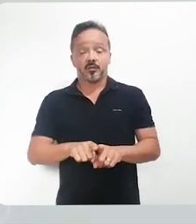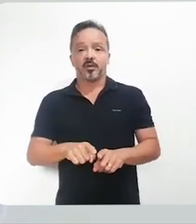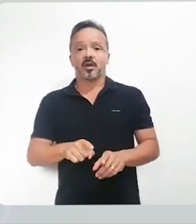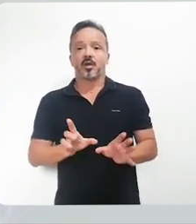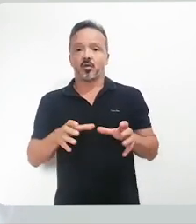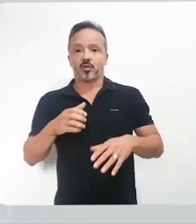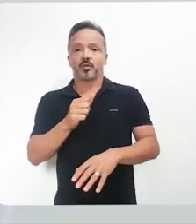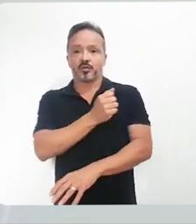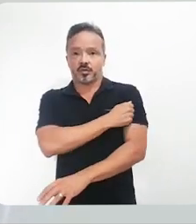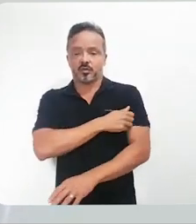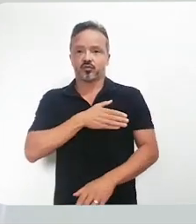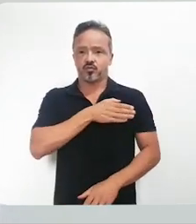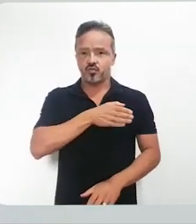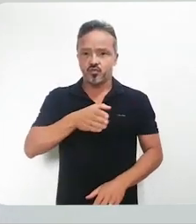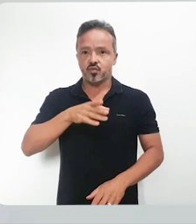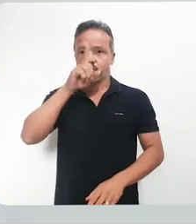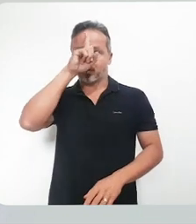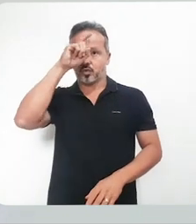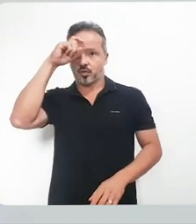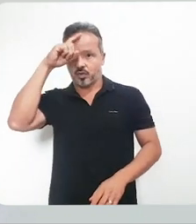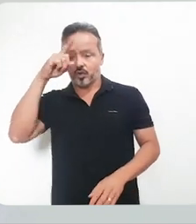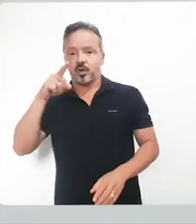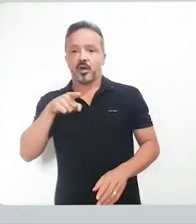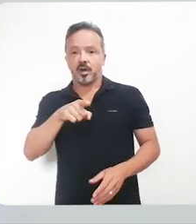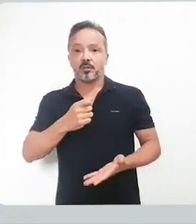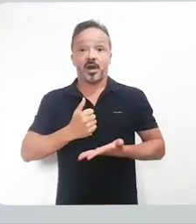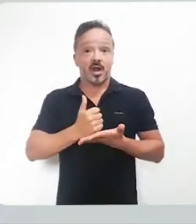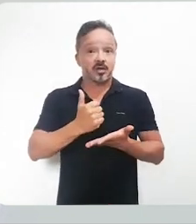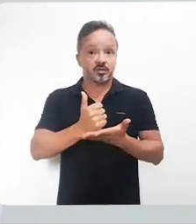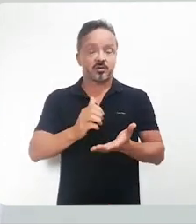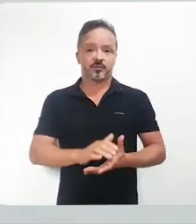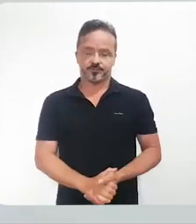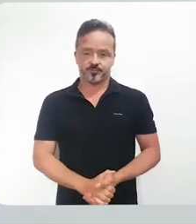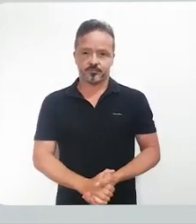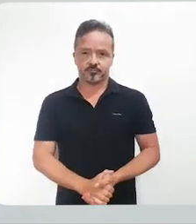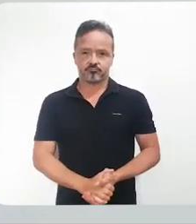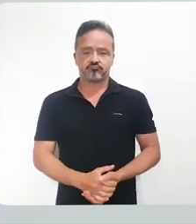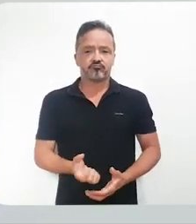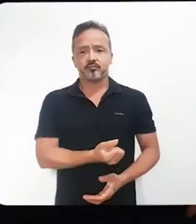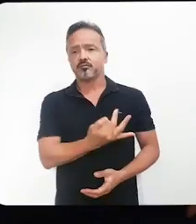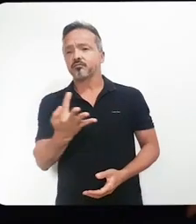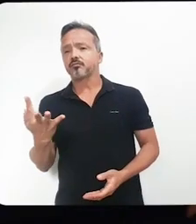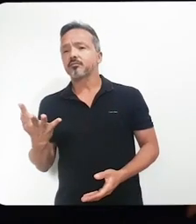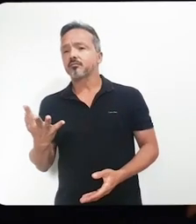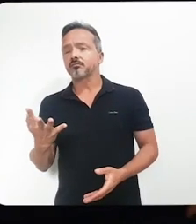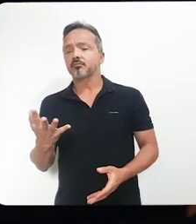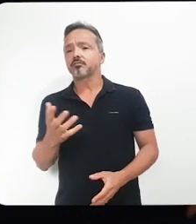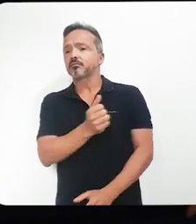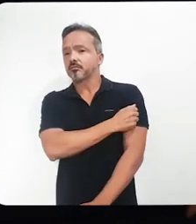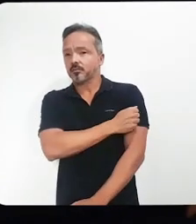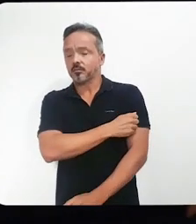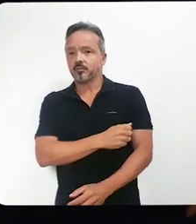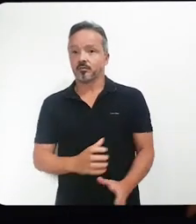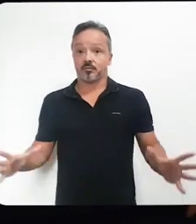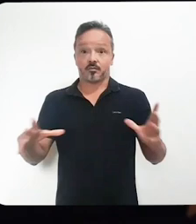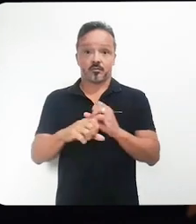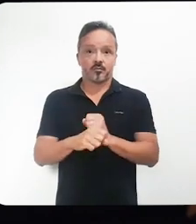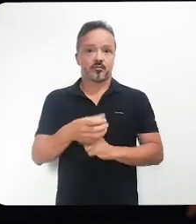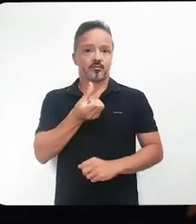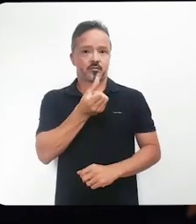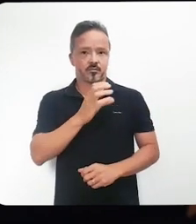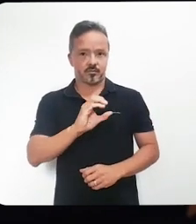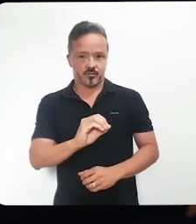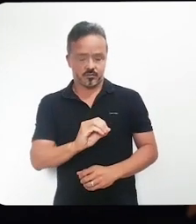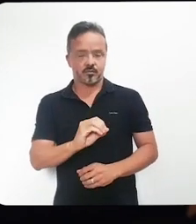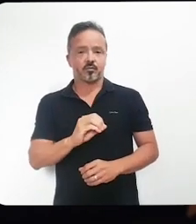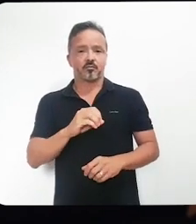SUS, também estão agindo na triagem dos casos de síndrome gripal. São 60 estudantes do curso de